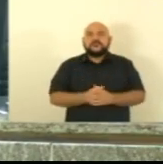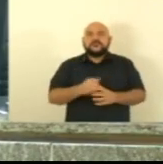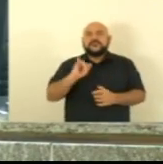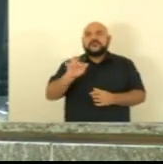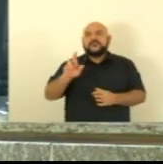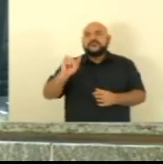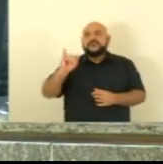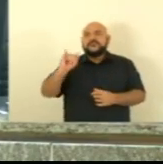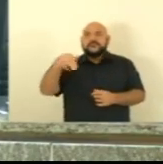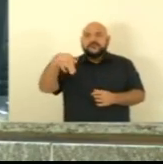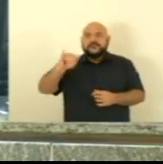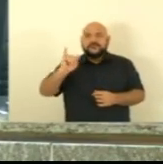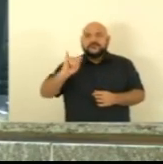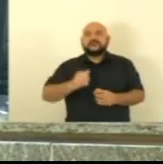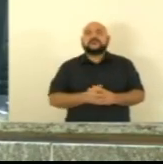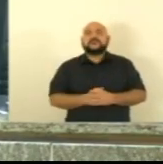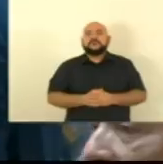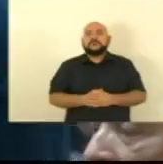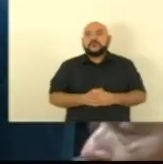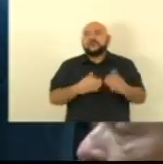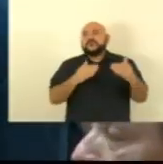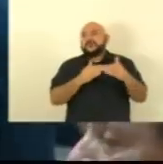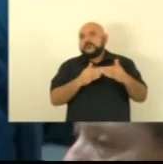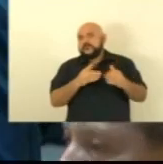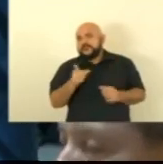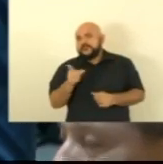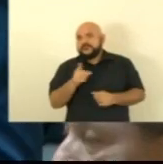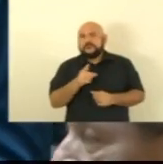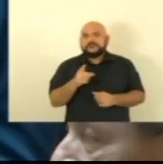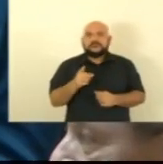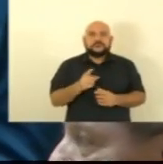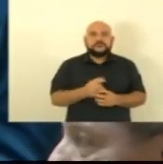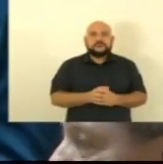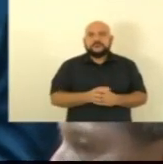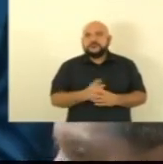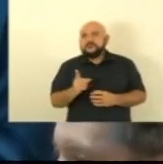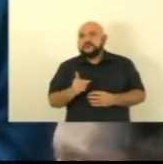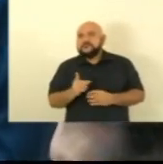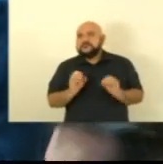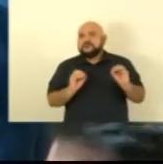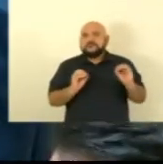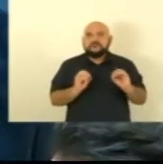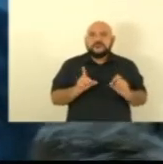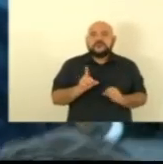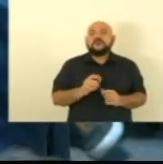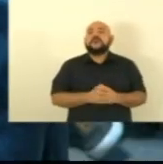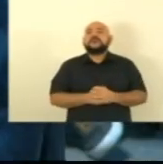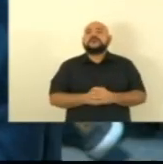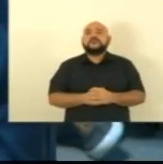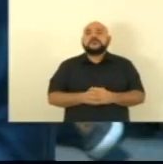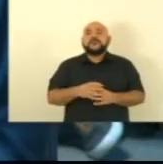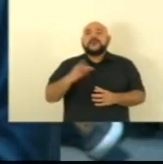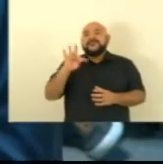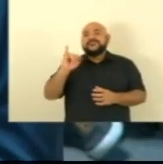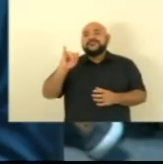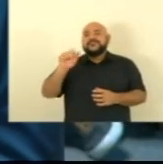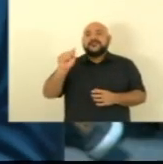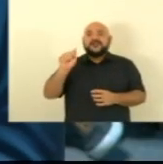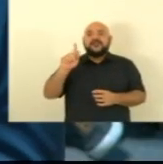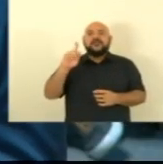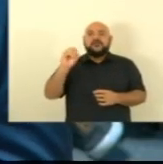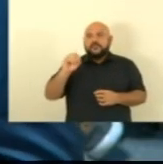Lopes. Deputada Irine. Na ausência da deputada Irine, deputado Thiago Hoffmann. Deputado Thiago Hoffmann com